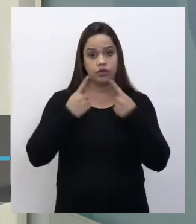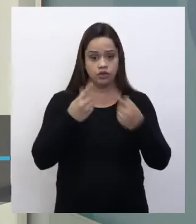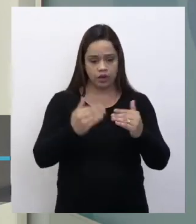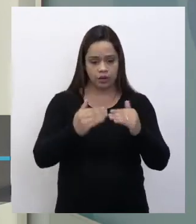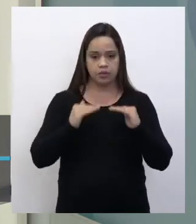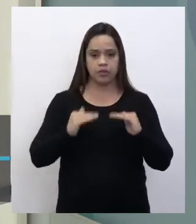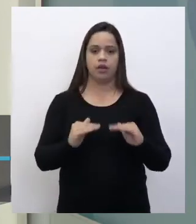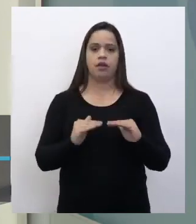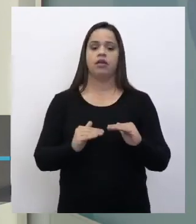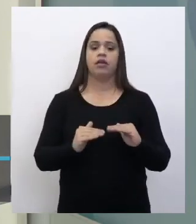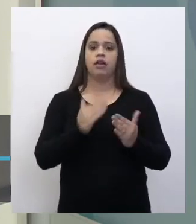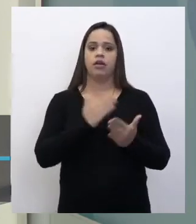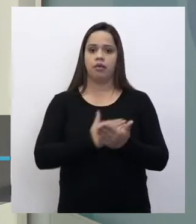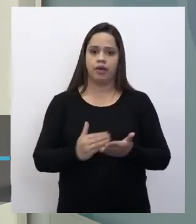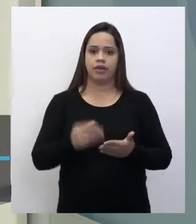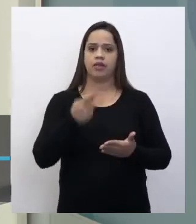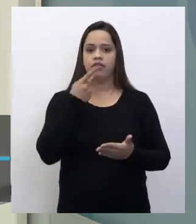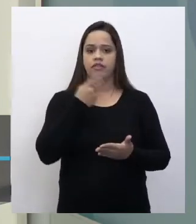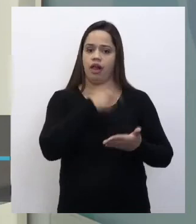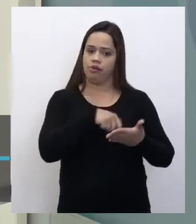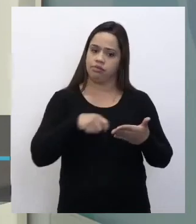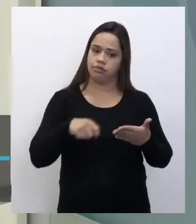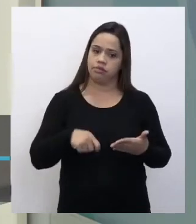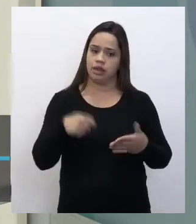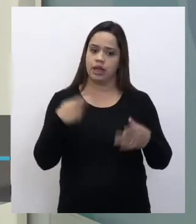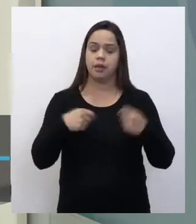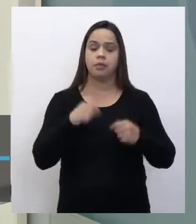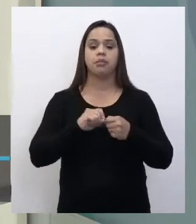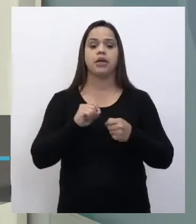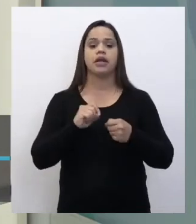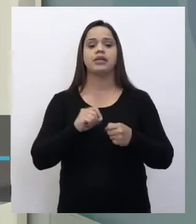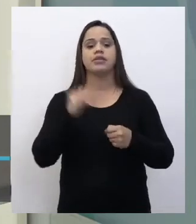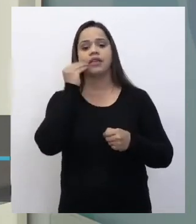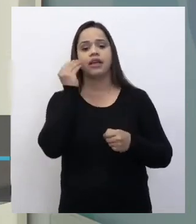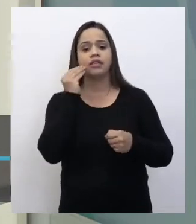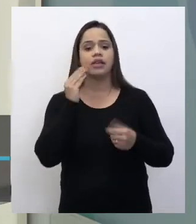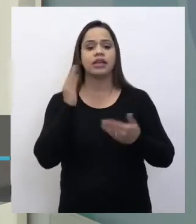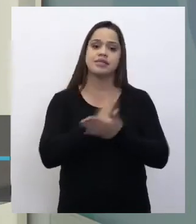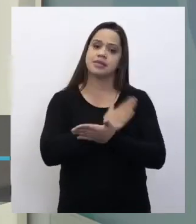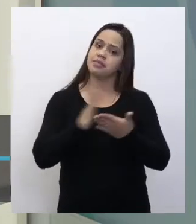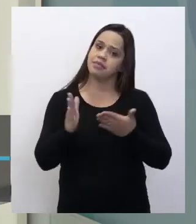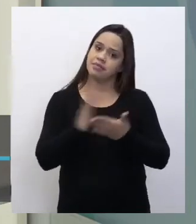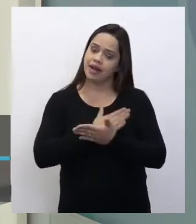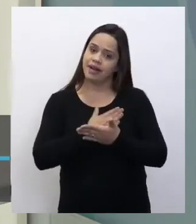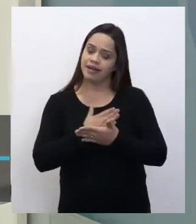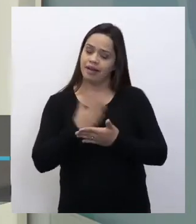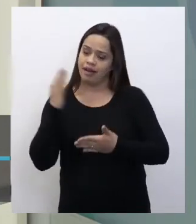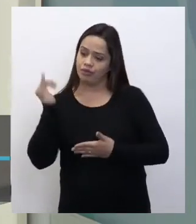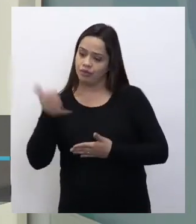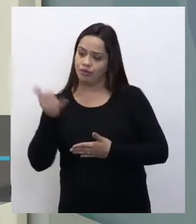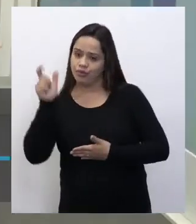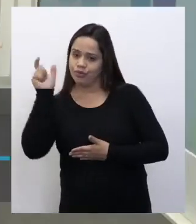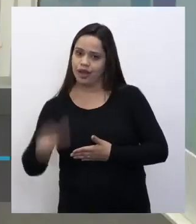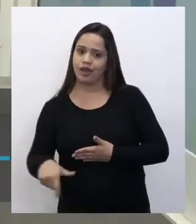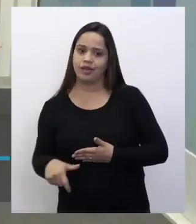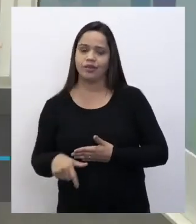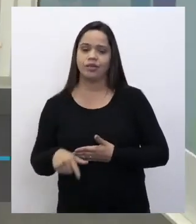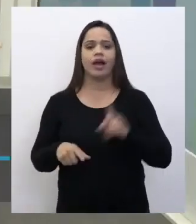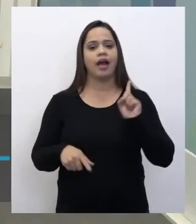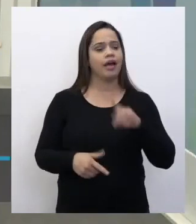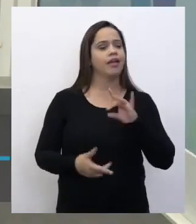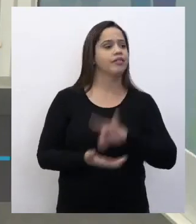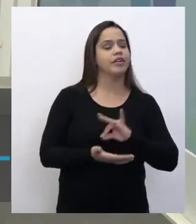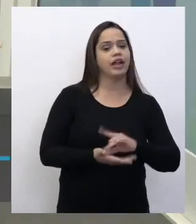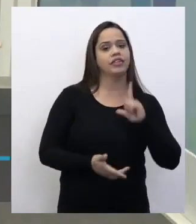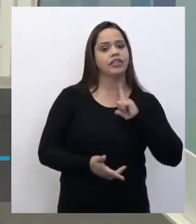embaixo vai falar não sei o que, né? Eles tentam separar a fala do narrador sempre. Sim, do diálogo. Bem, bem pontuado, não, Mônica. É? Às vezes